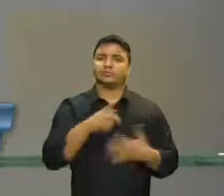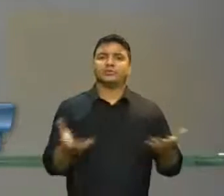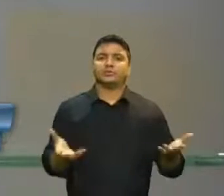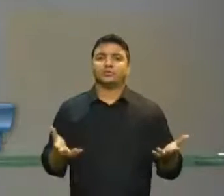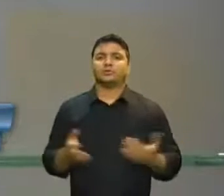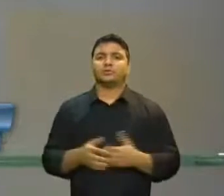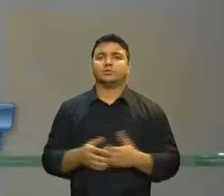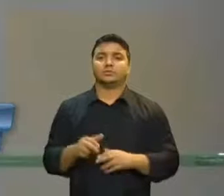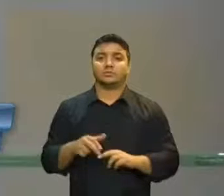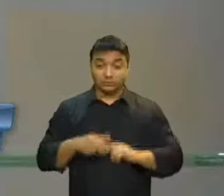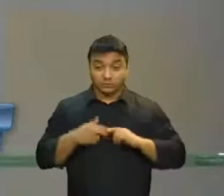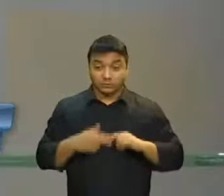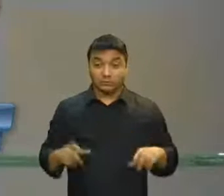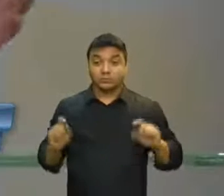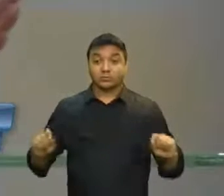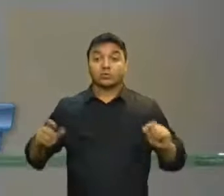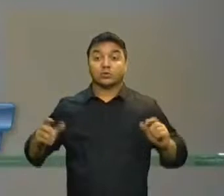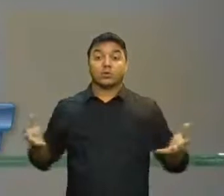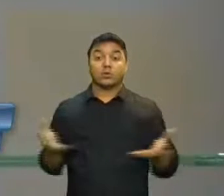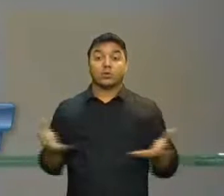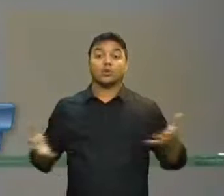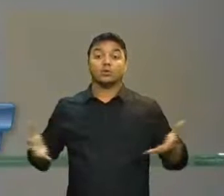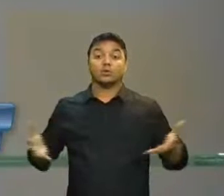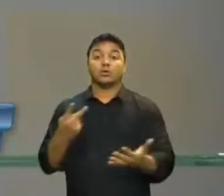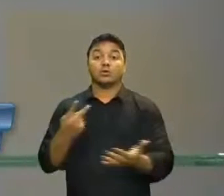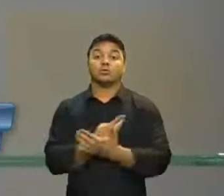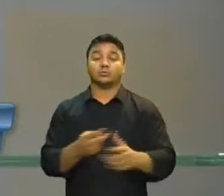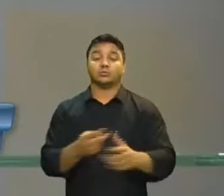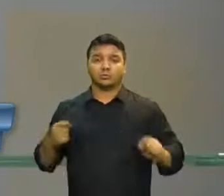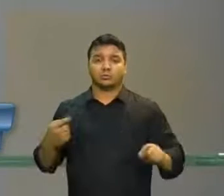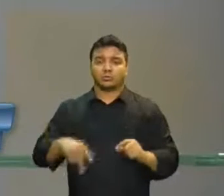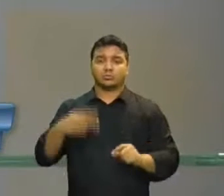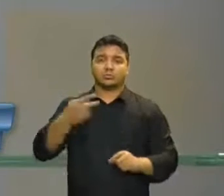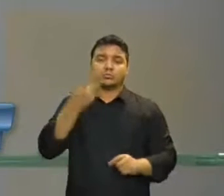Então, hoje está acontecendo isso aqui